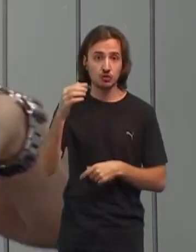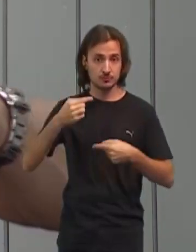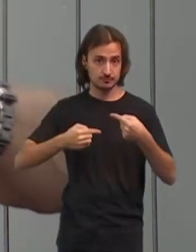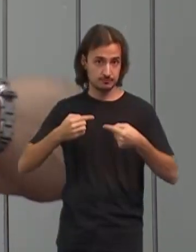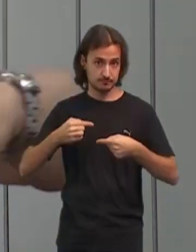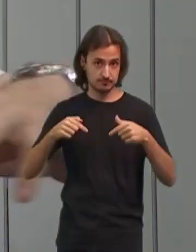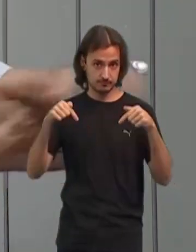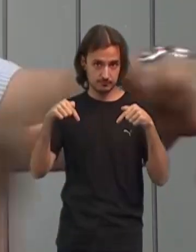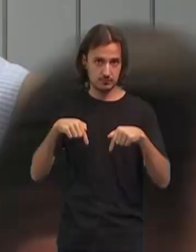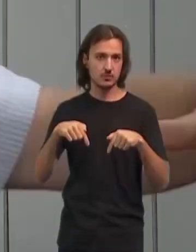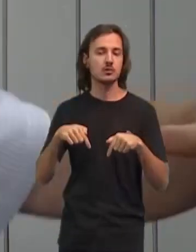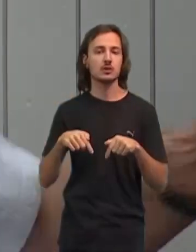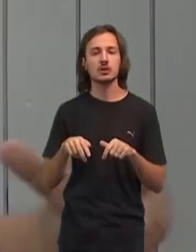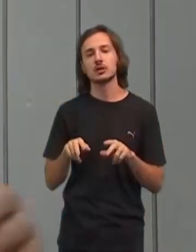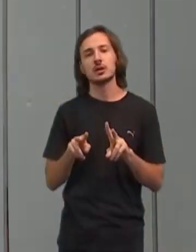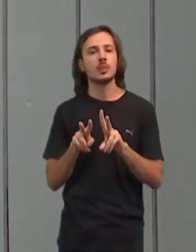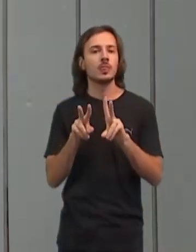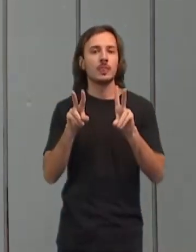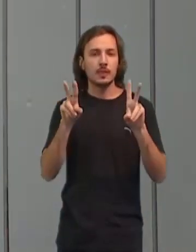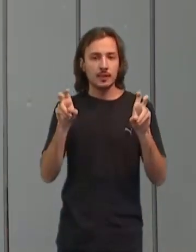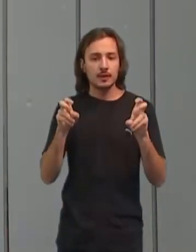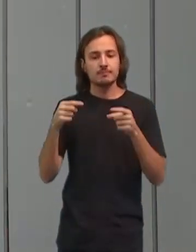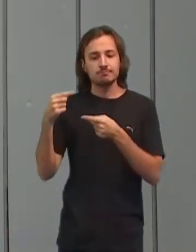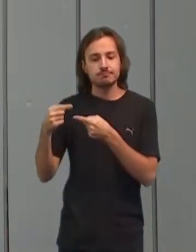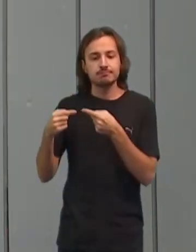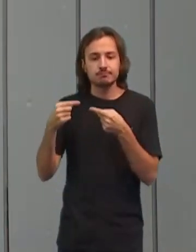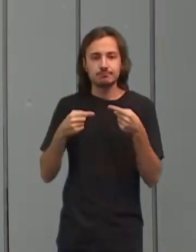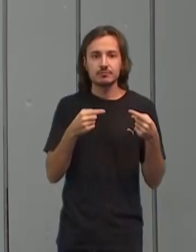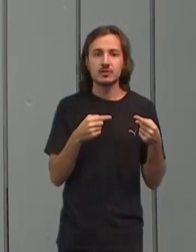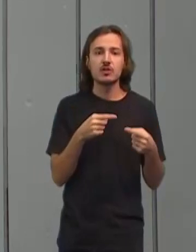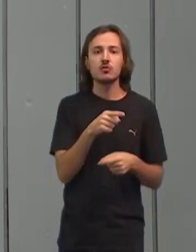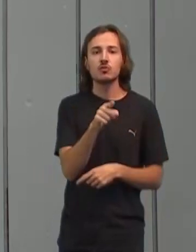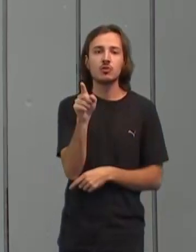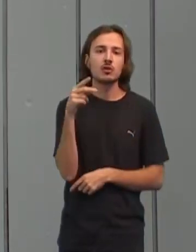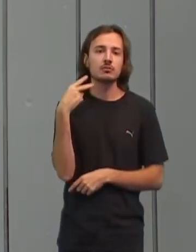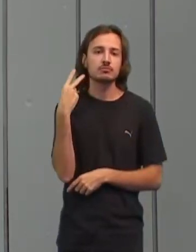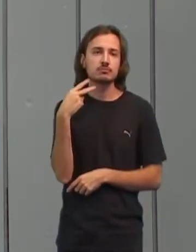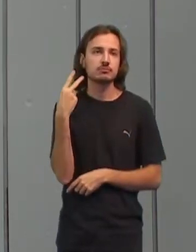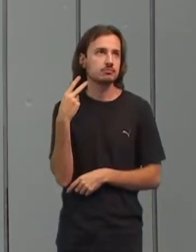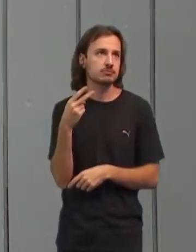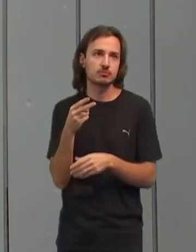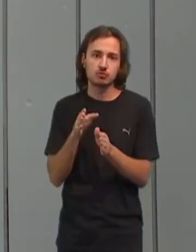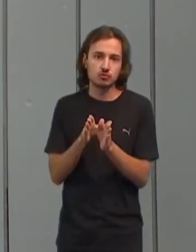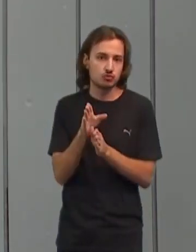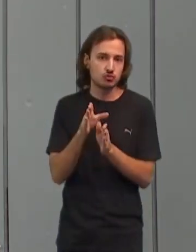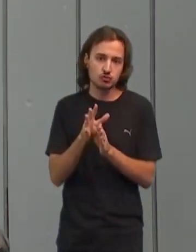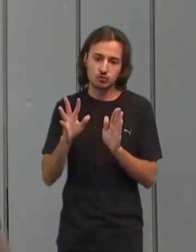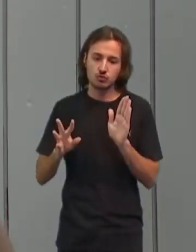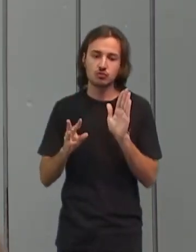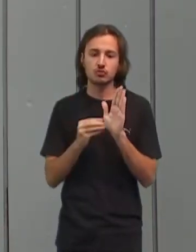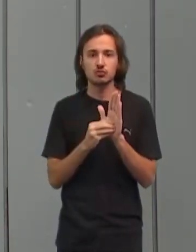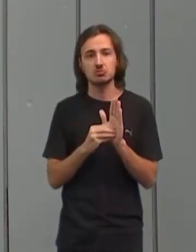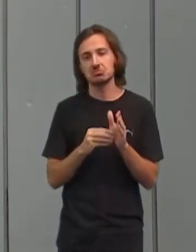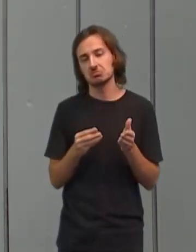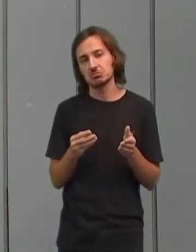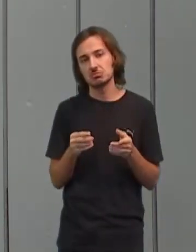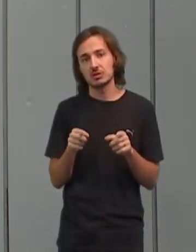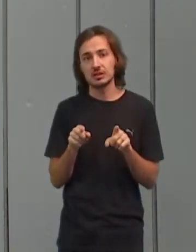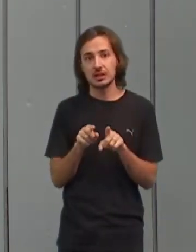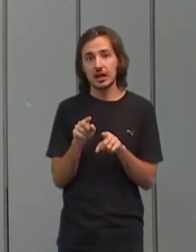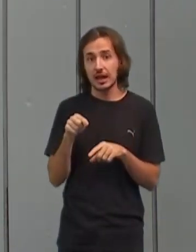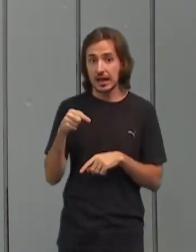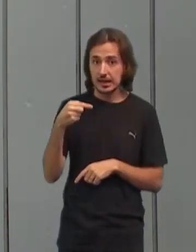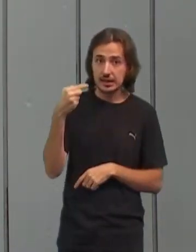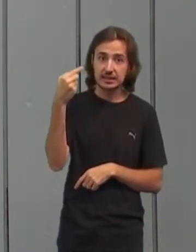contemplando essas situações, e os vereadores e vereadoras poderão trazer sugestões, e para o próximo